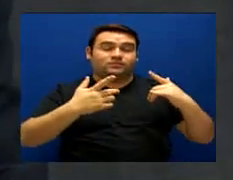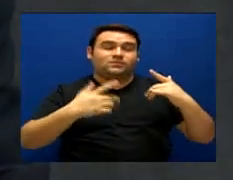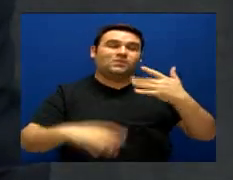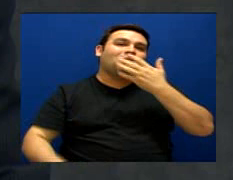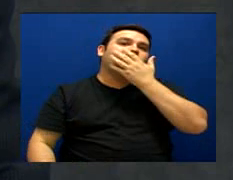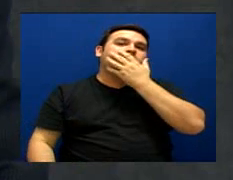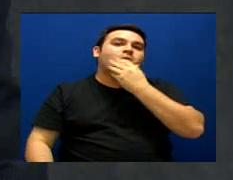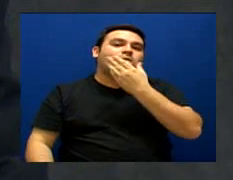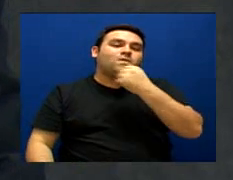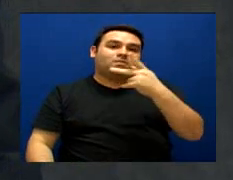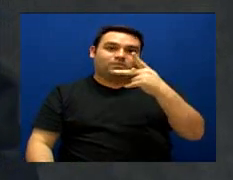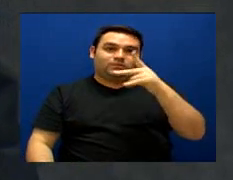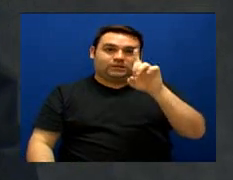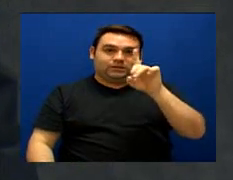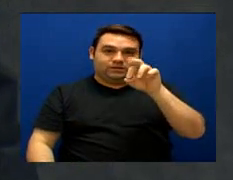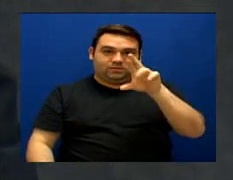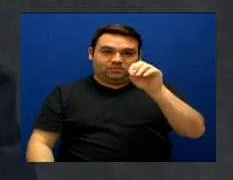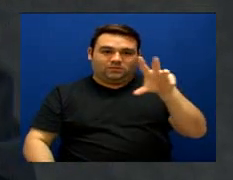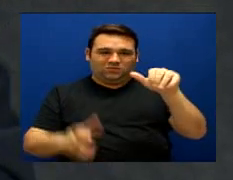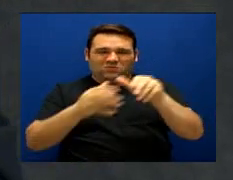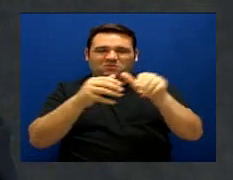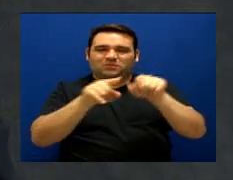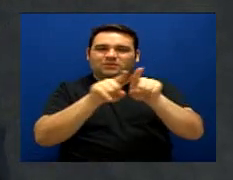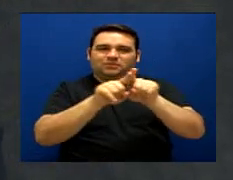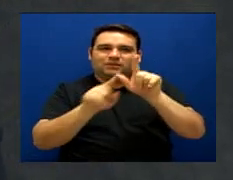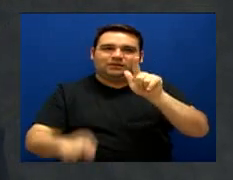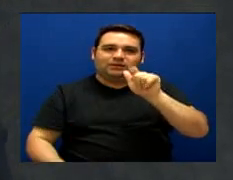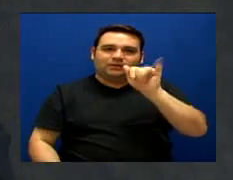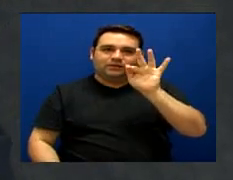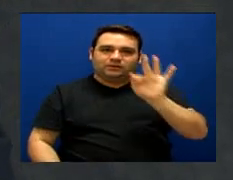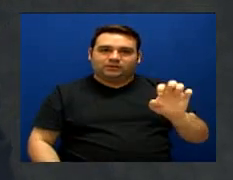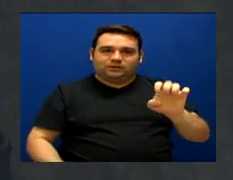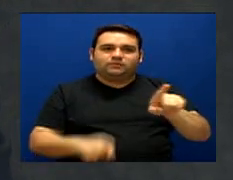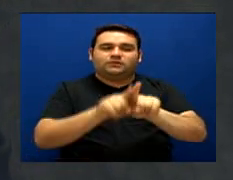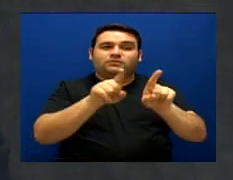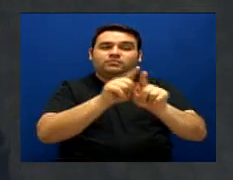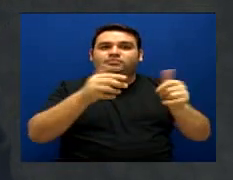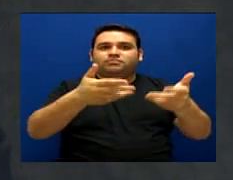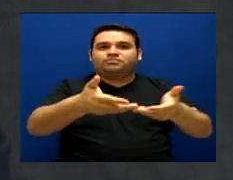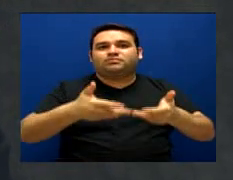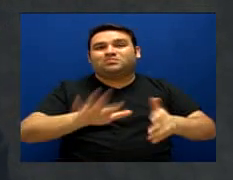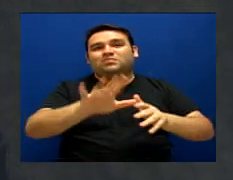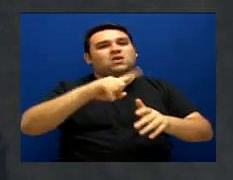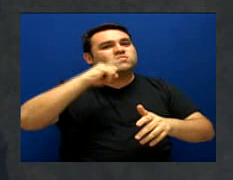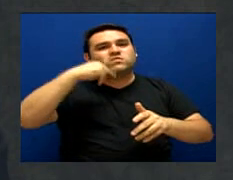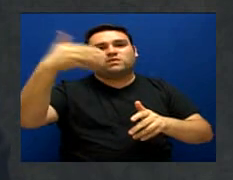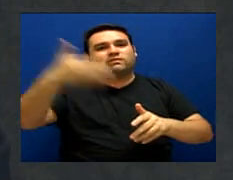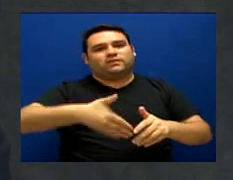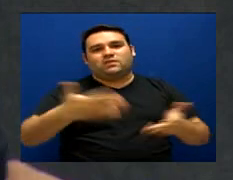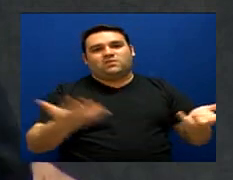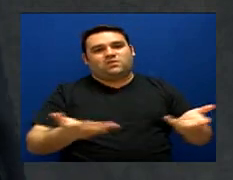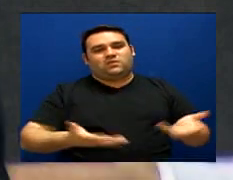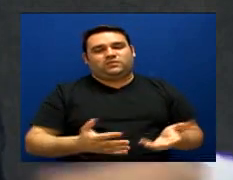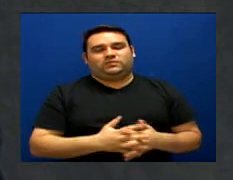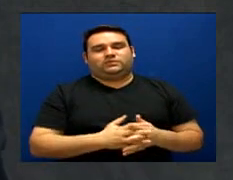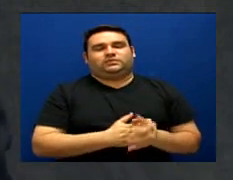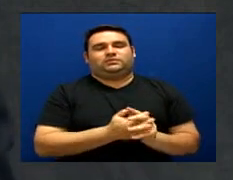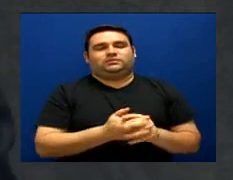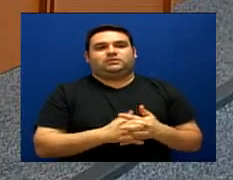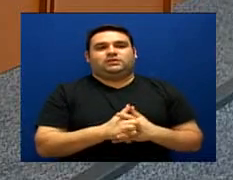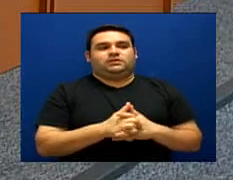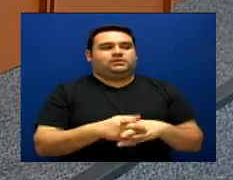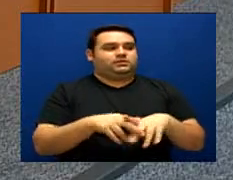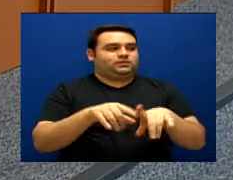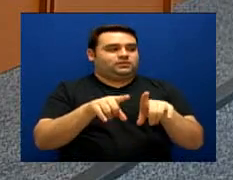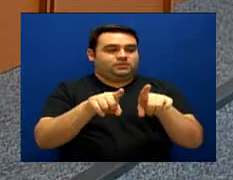o Dr. Pedro e a entidade, o GAP, foi convidado para participar, viu? Pena que puderam estar presente hoje aqui.